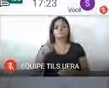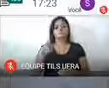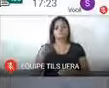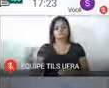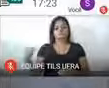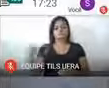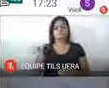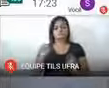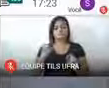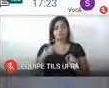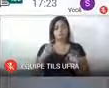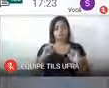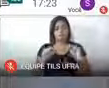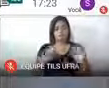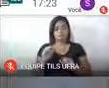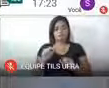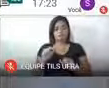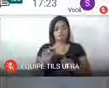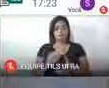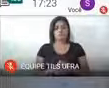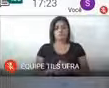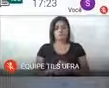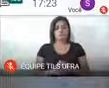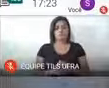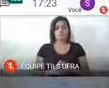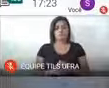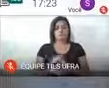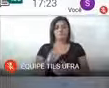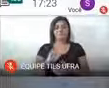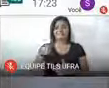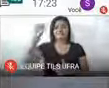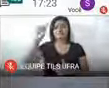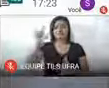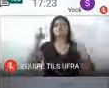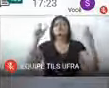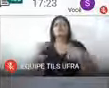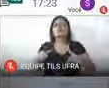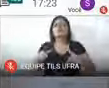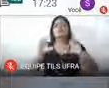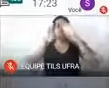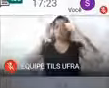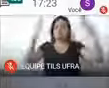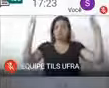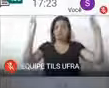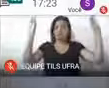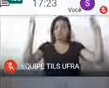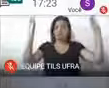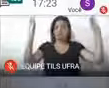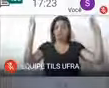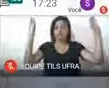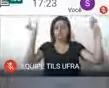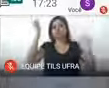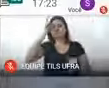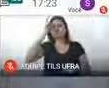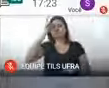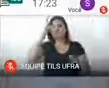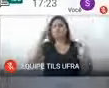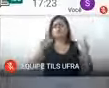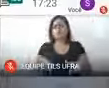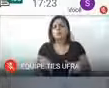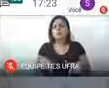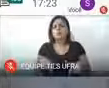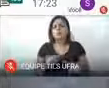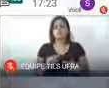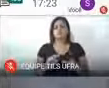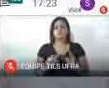está no céu e no inferno está, aí espera-se que o colaborador complete, né? Com a lexia ou as lexias